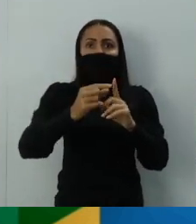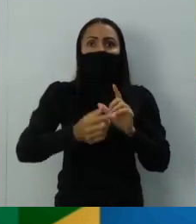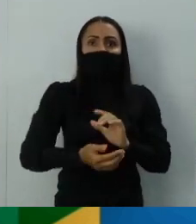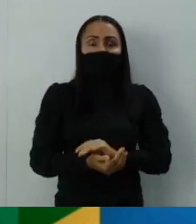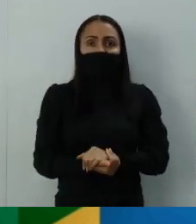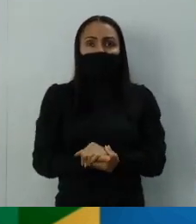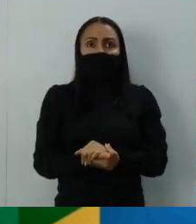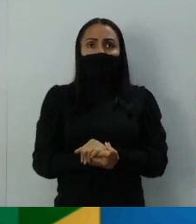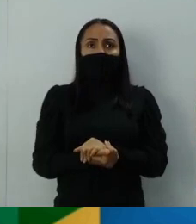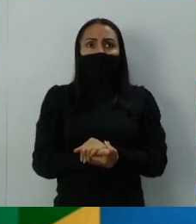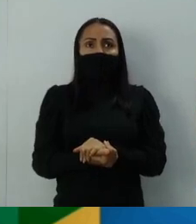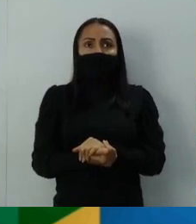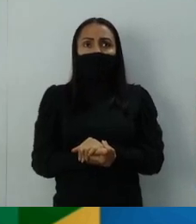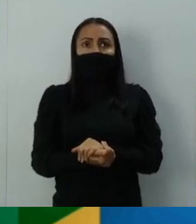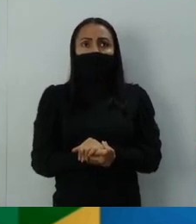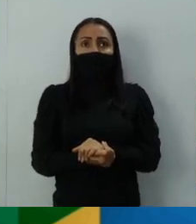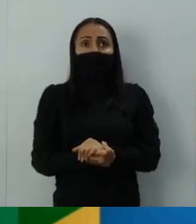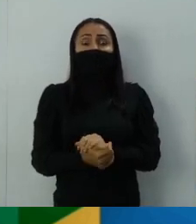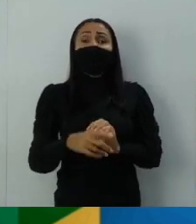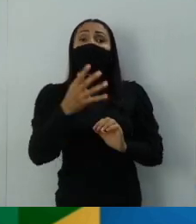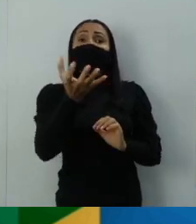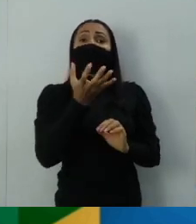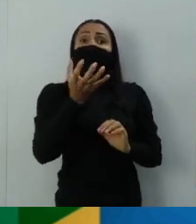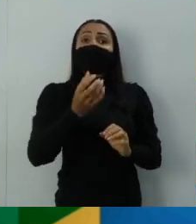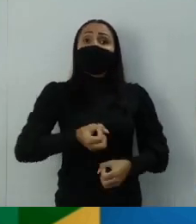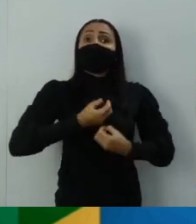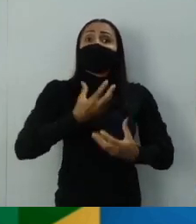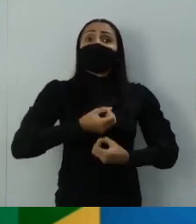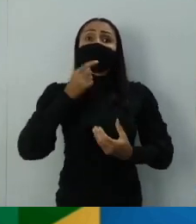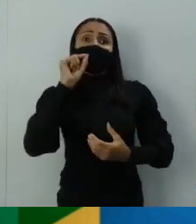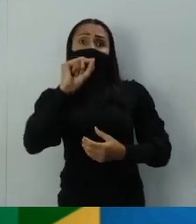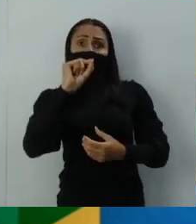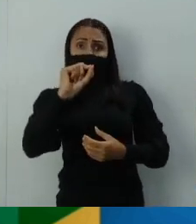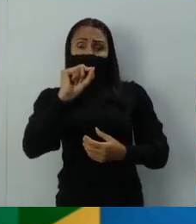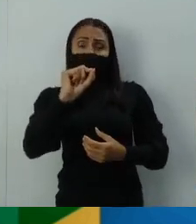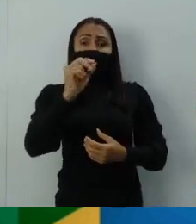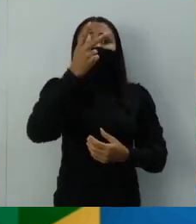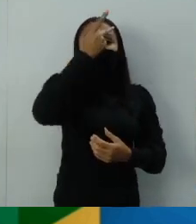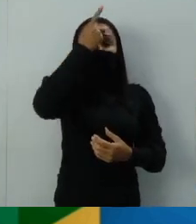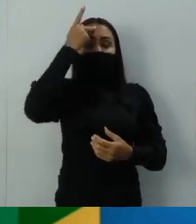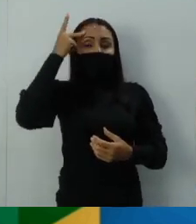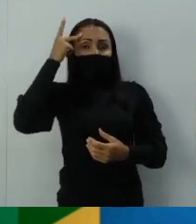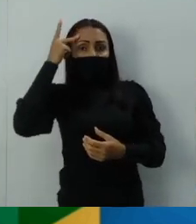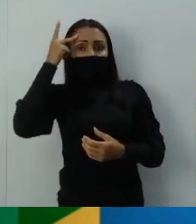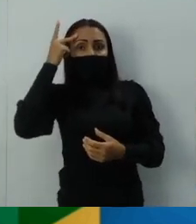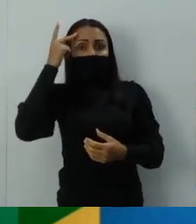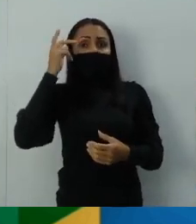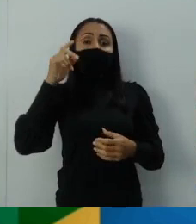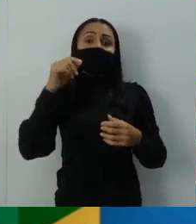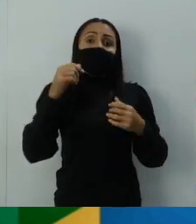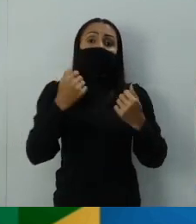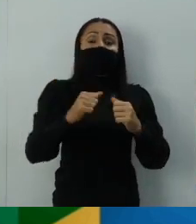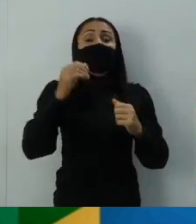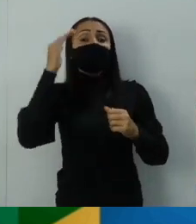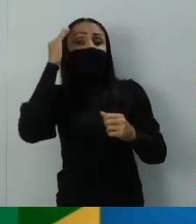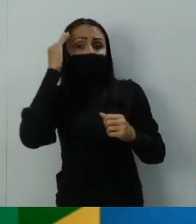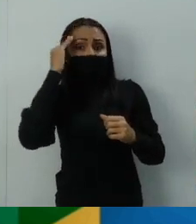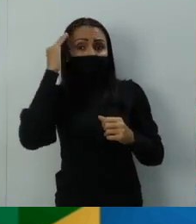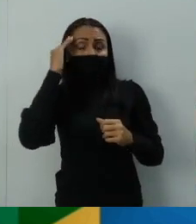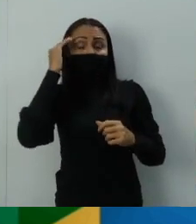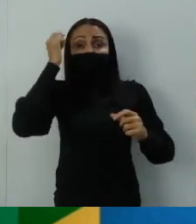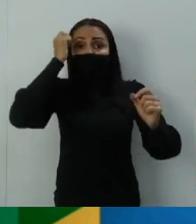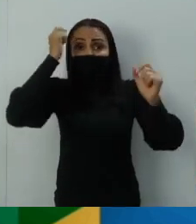essa palavra, ele queria dizer o seguinte, que as pessoas deveriam compreender que as ideias